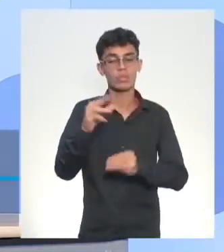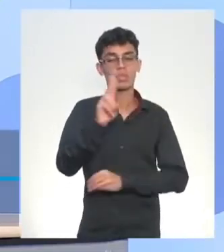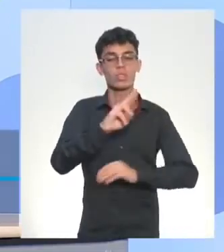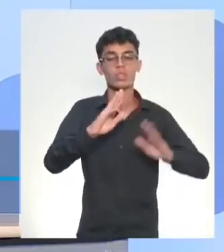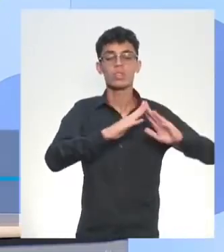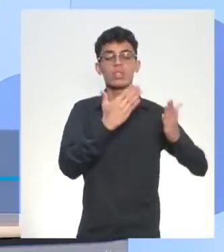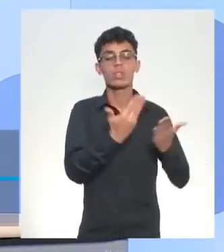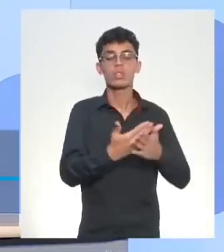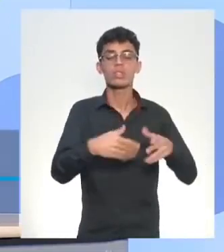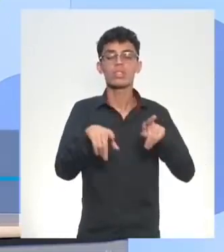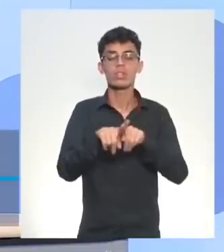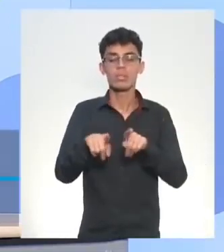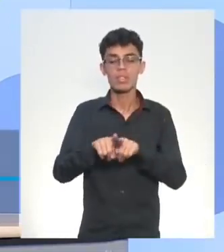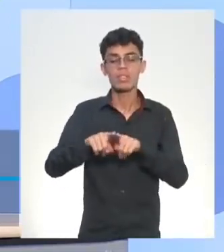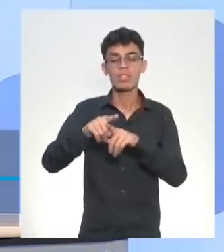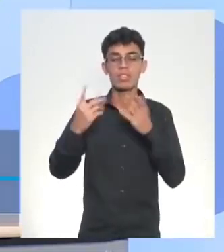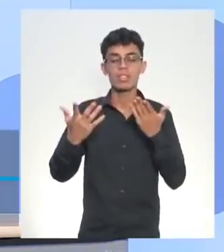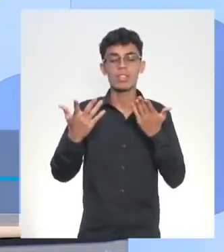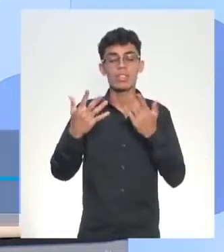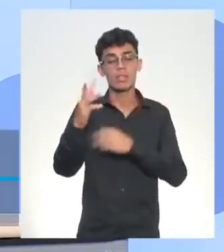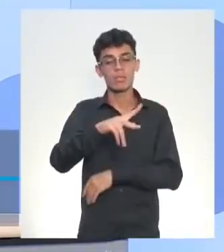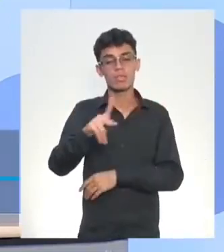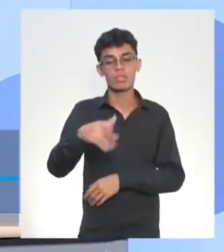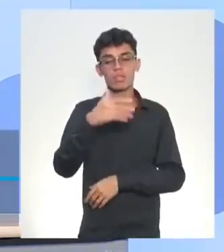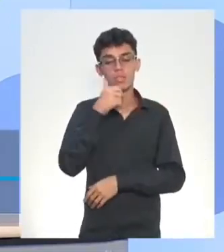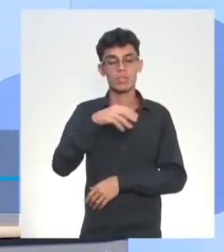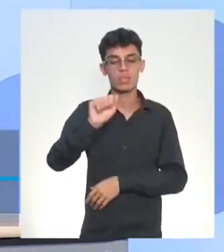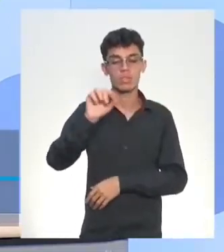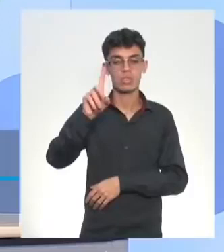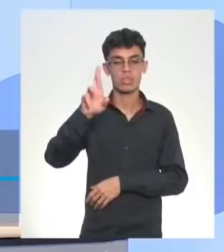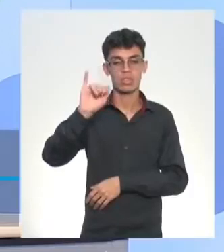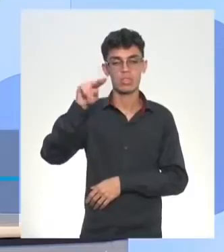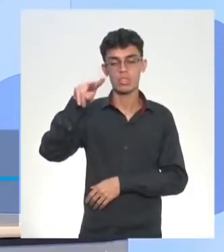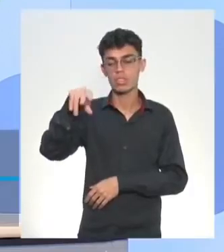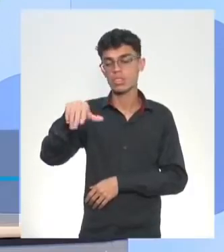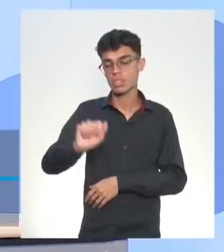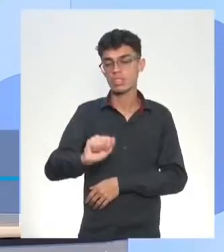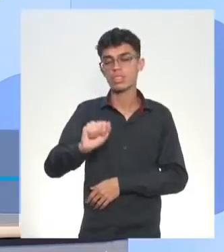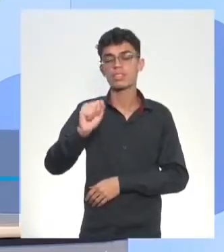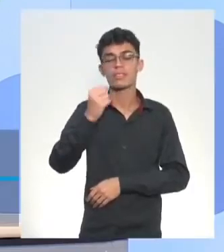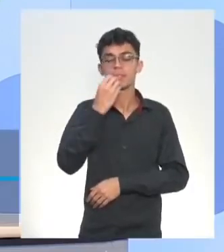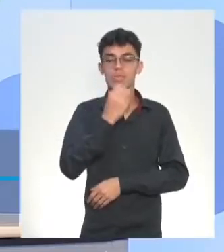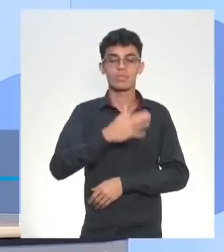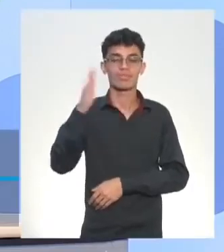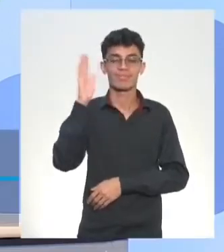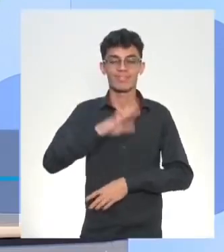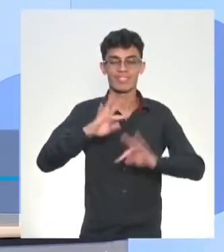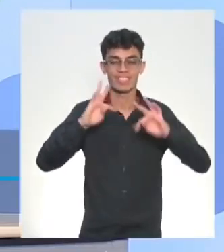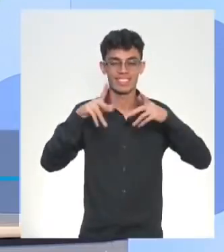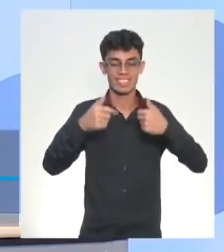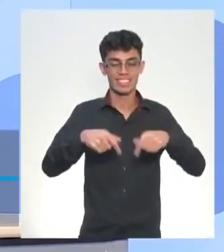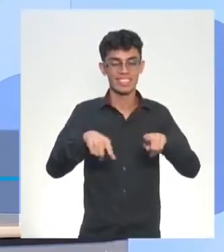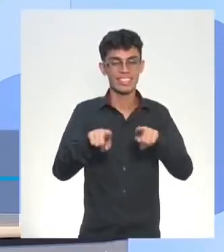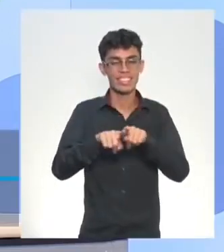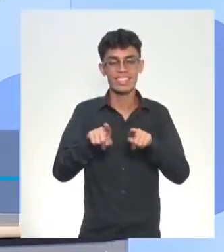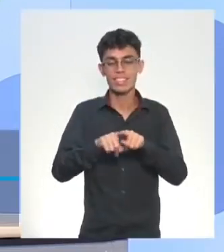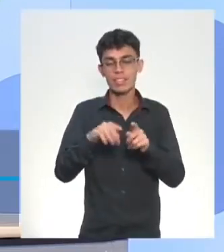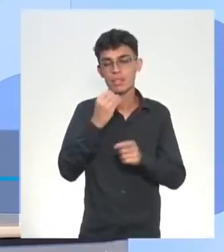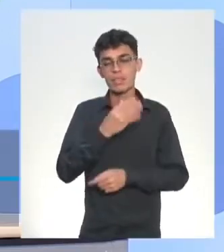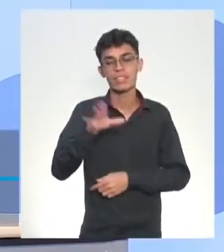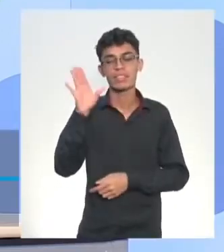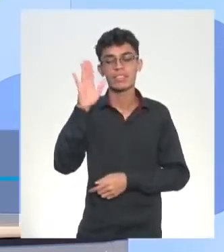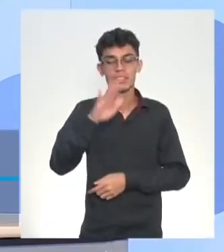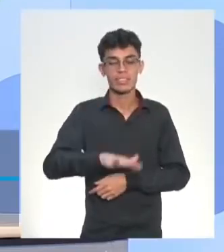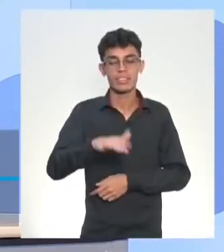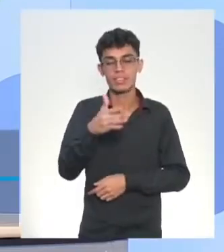igual a professora Adriana, desejando boa tarde a todos, e eu replico aqui boa tarde da Adriana. A Adriana está lá na escola professora